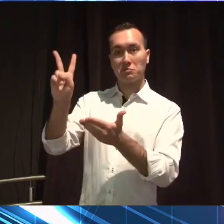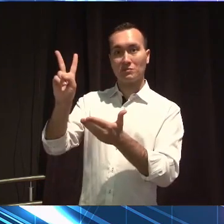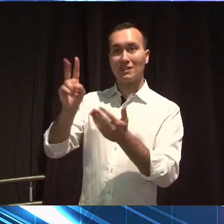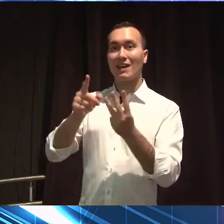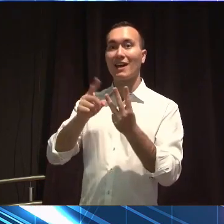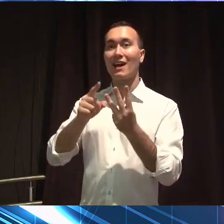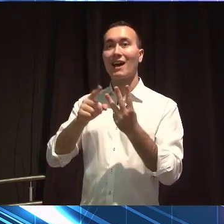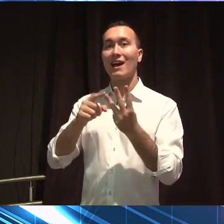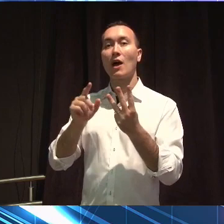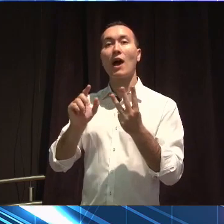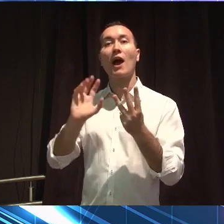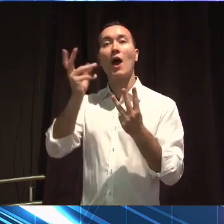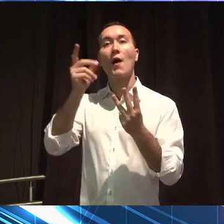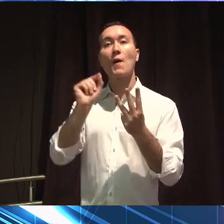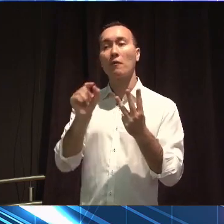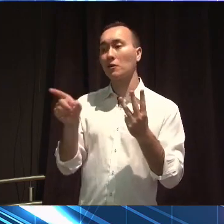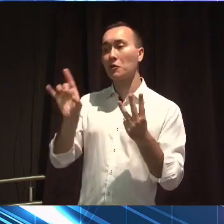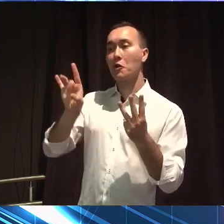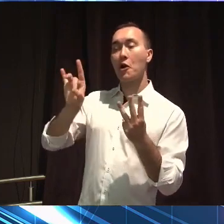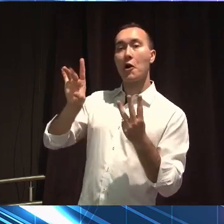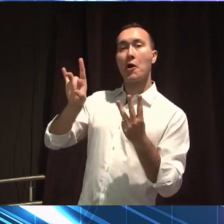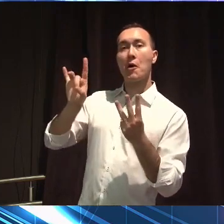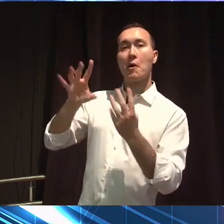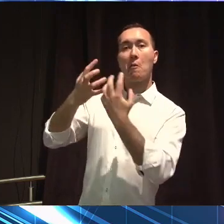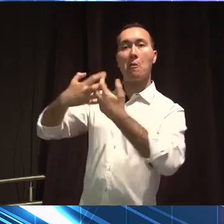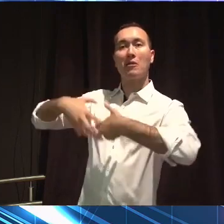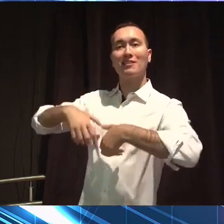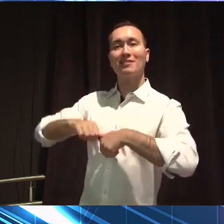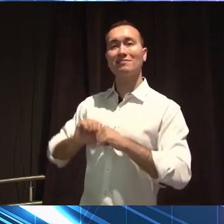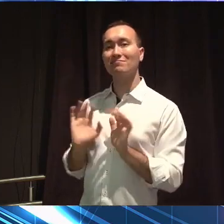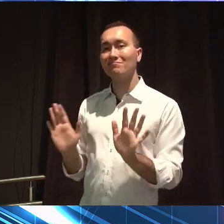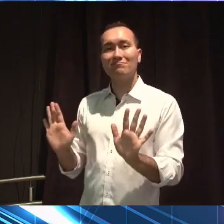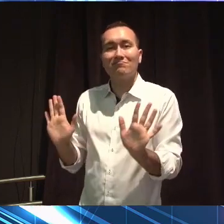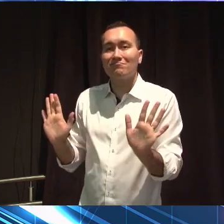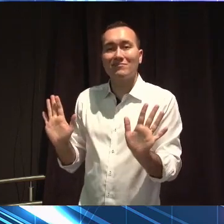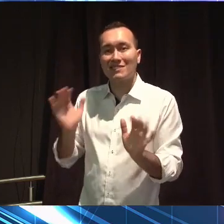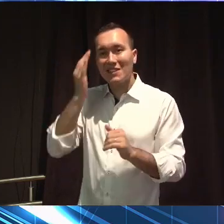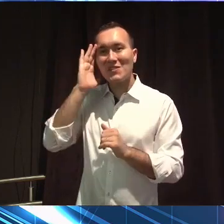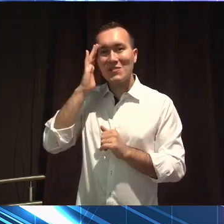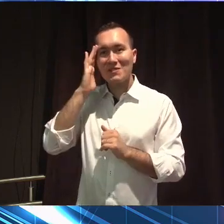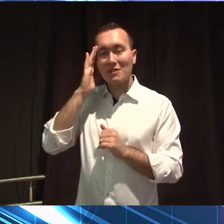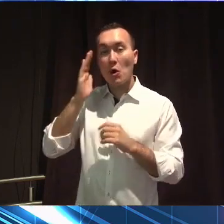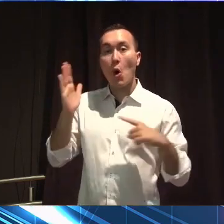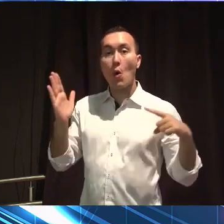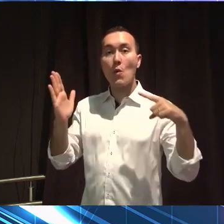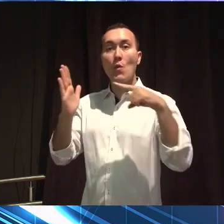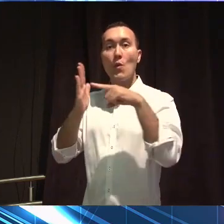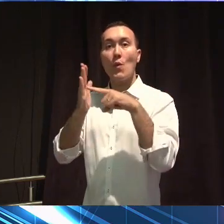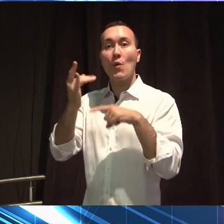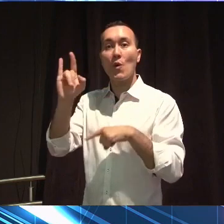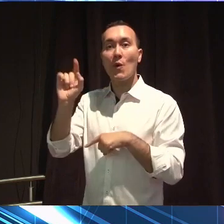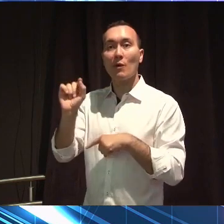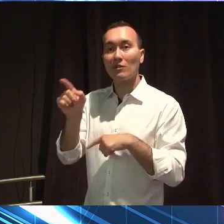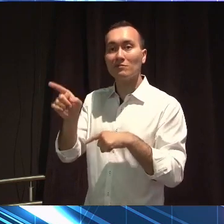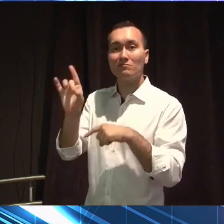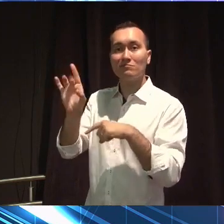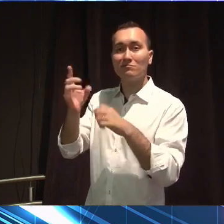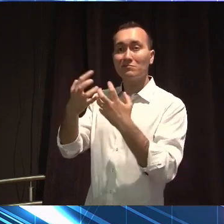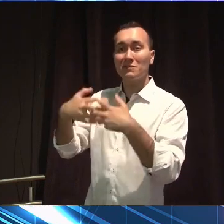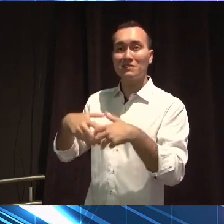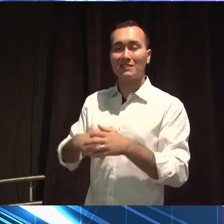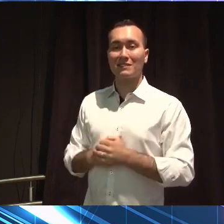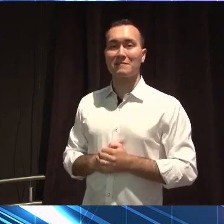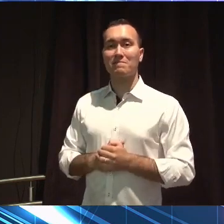E o ponto interessante é exatamente esse, gente, é conferir cada vez mais autonomia. O nosso desafio, enquanto gênero e